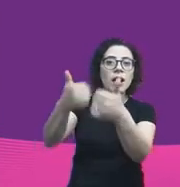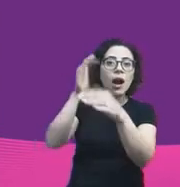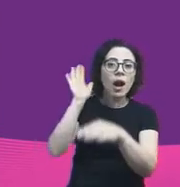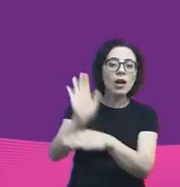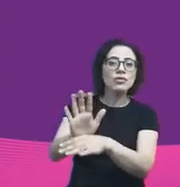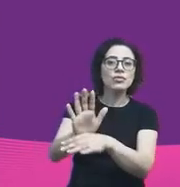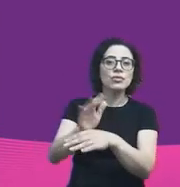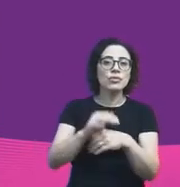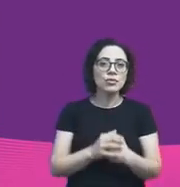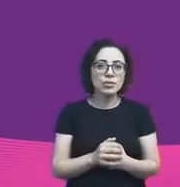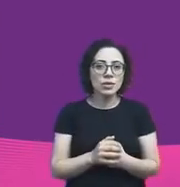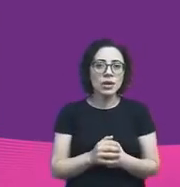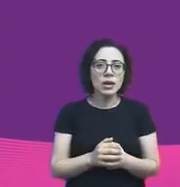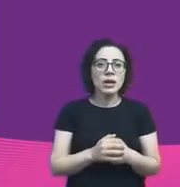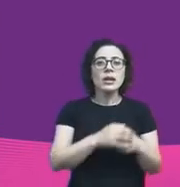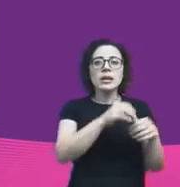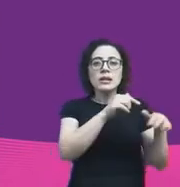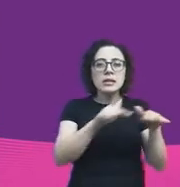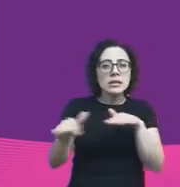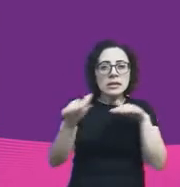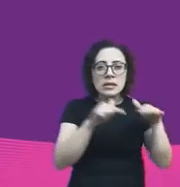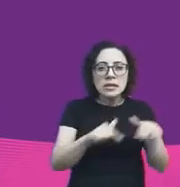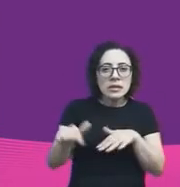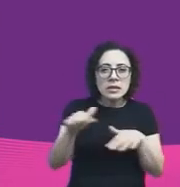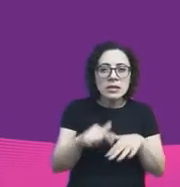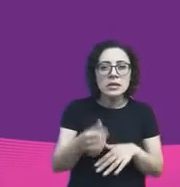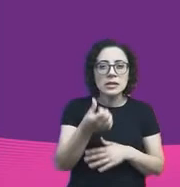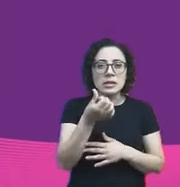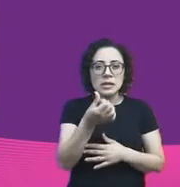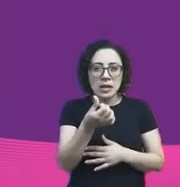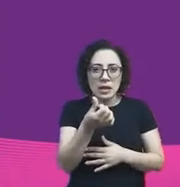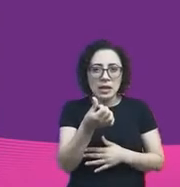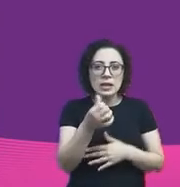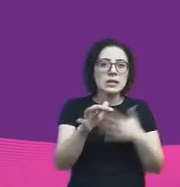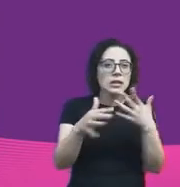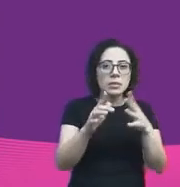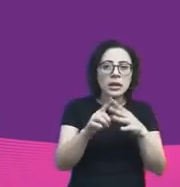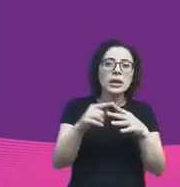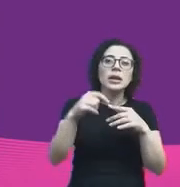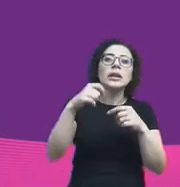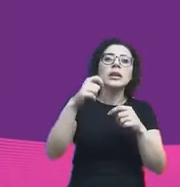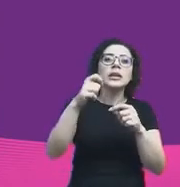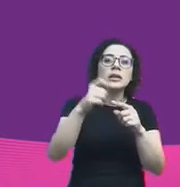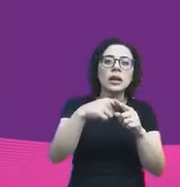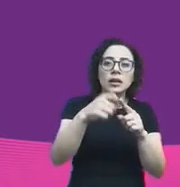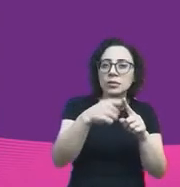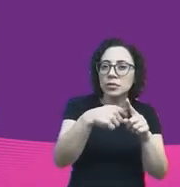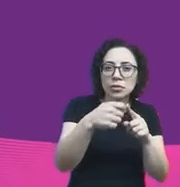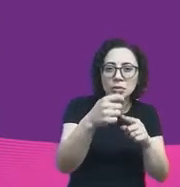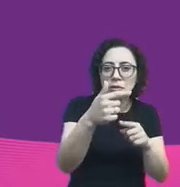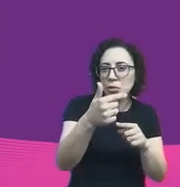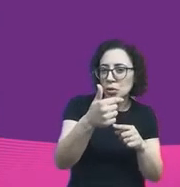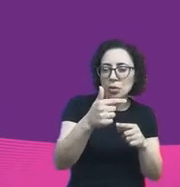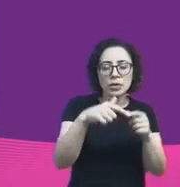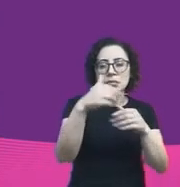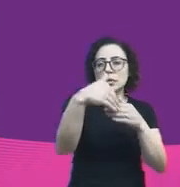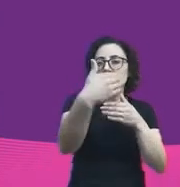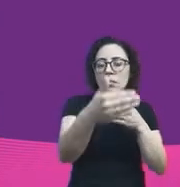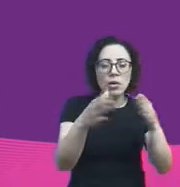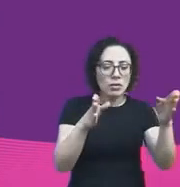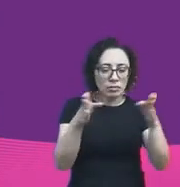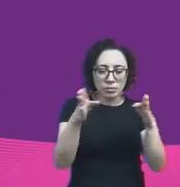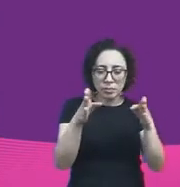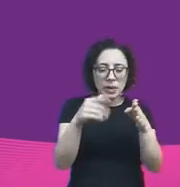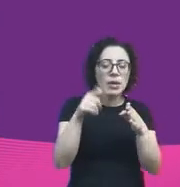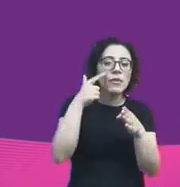6 semanas e 12 meses depois da alta hospitalar. Tá? A falta de compaixão